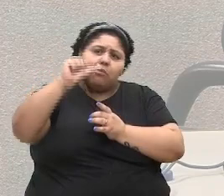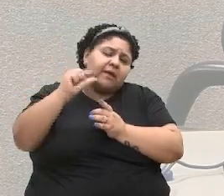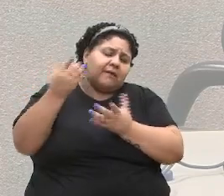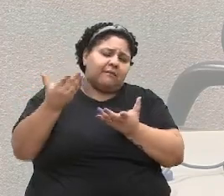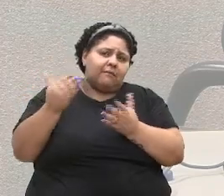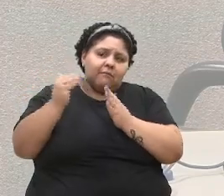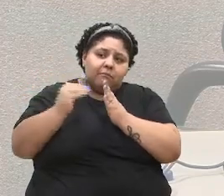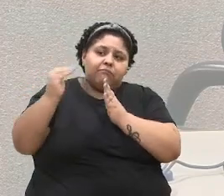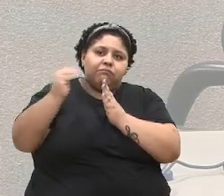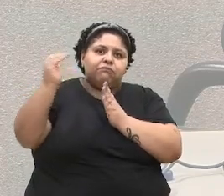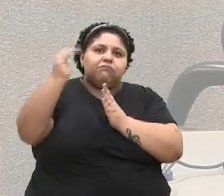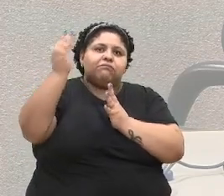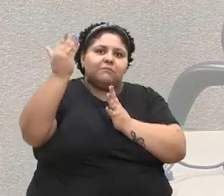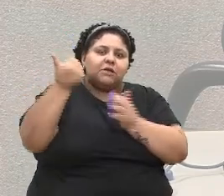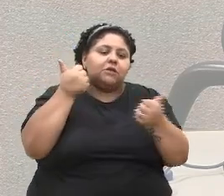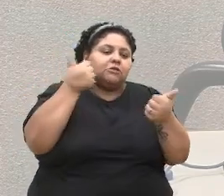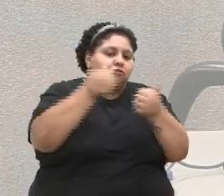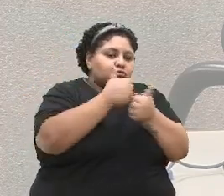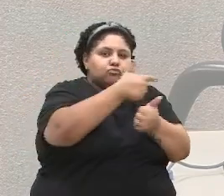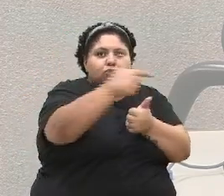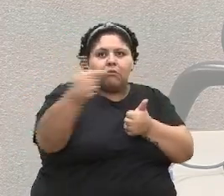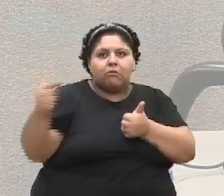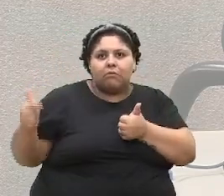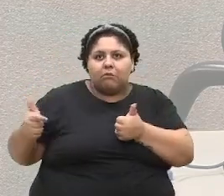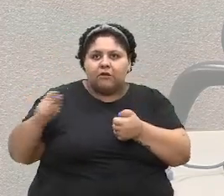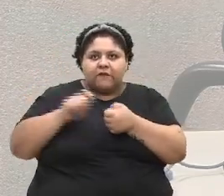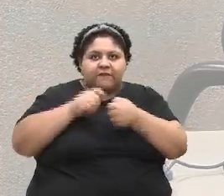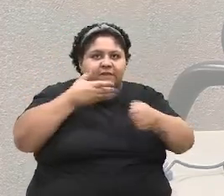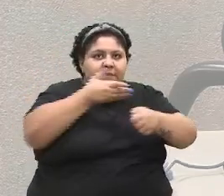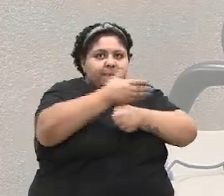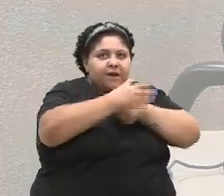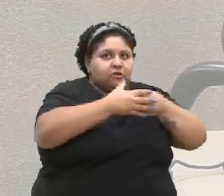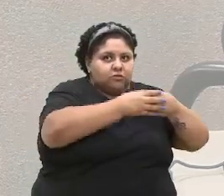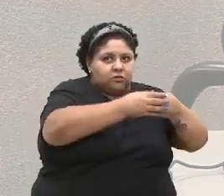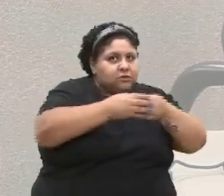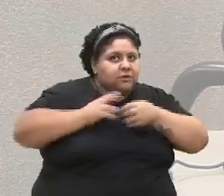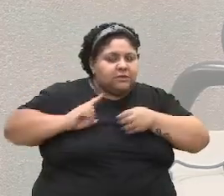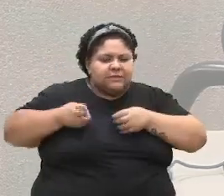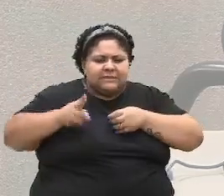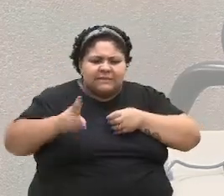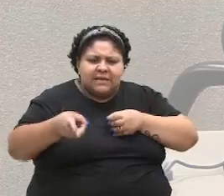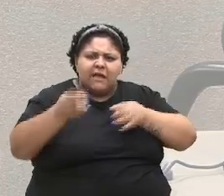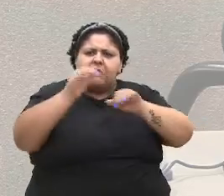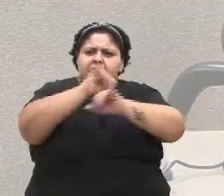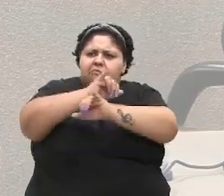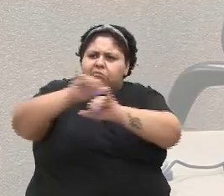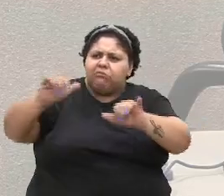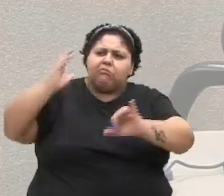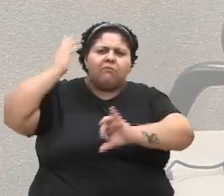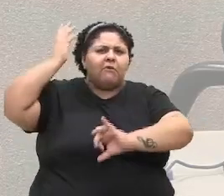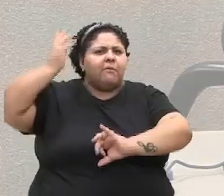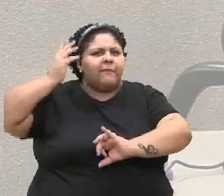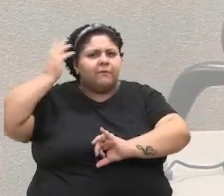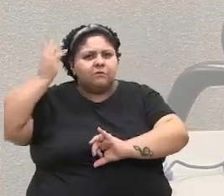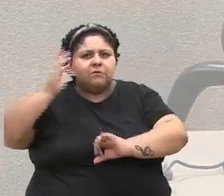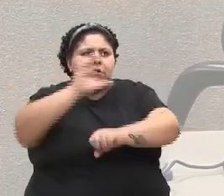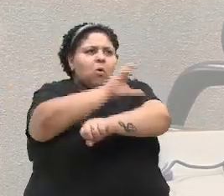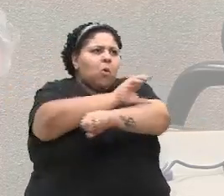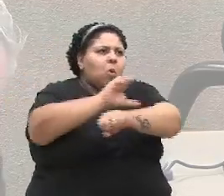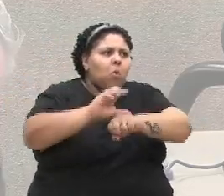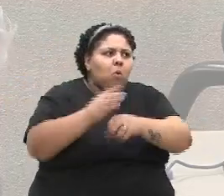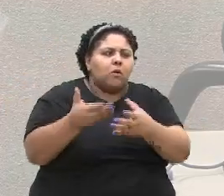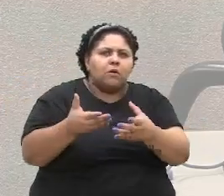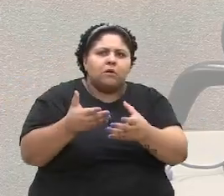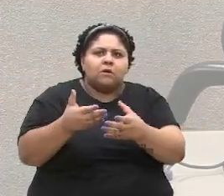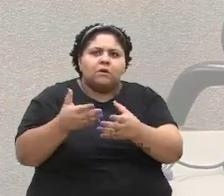né? Ela, junto com os demais que compõem a Unitea, sempre buscando informação, palestras, cursos, trazendo